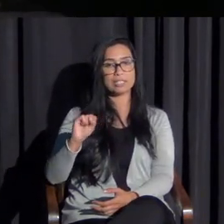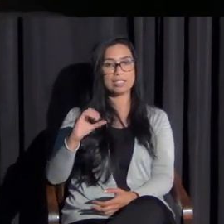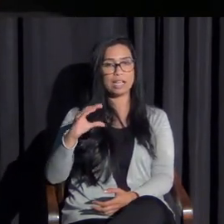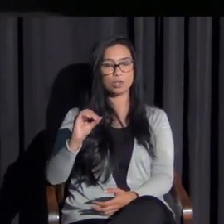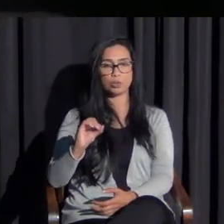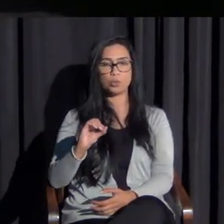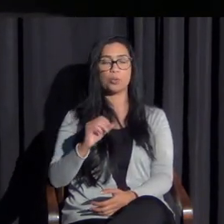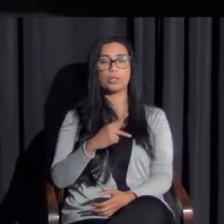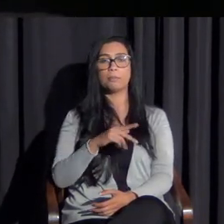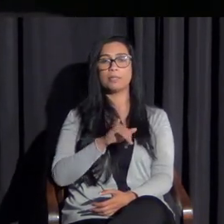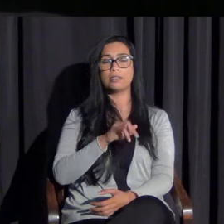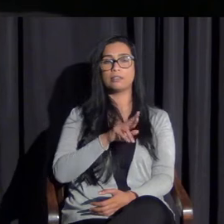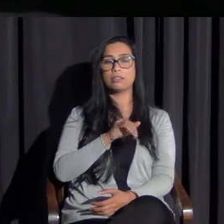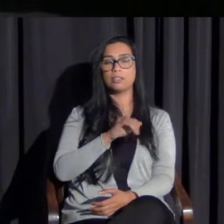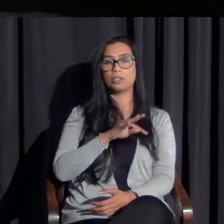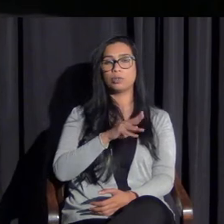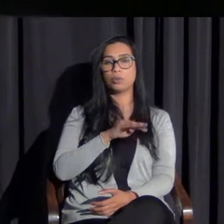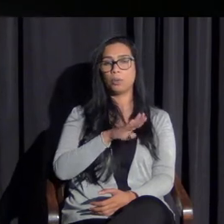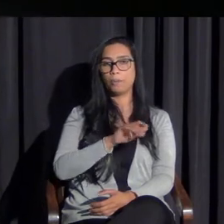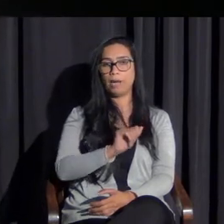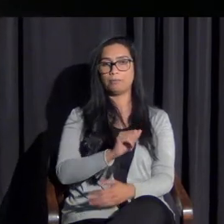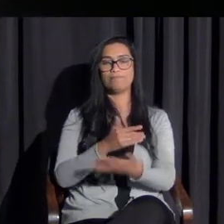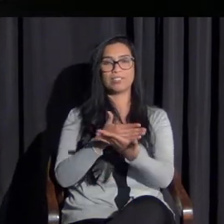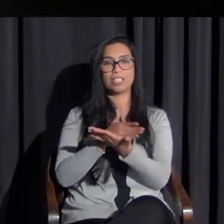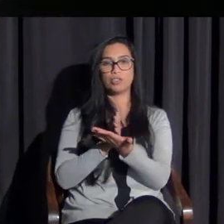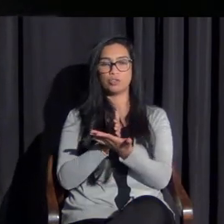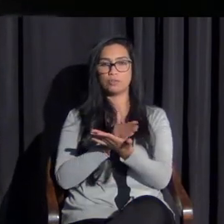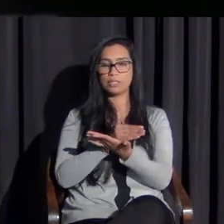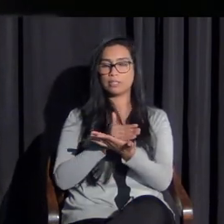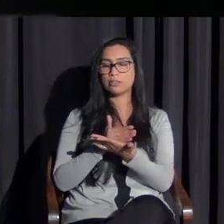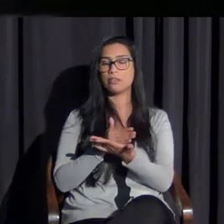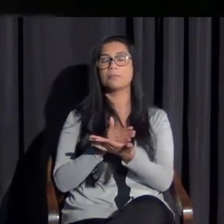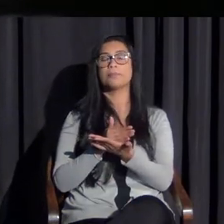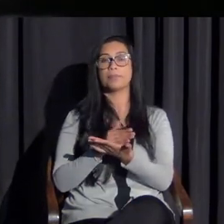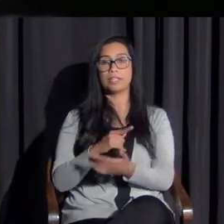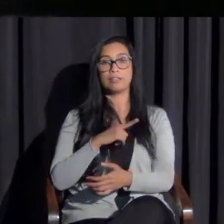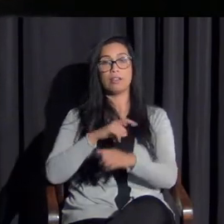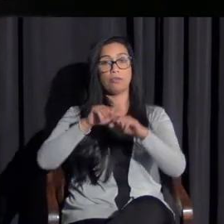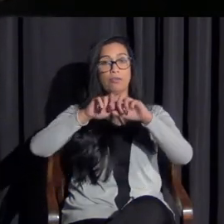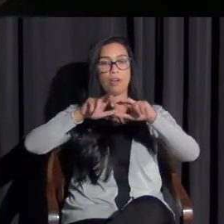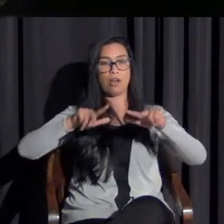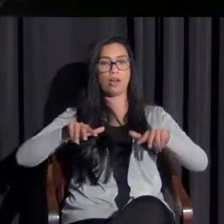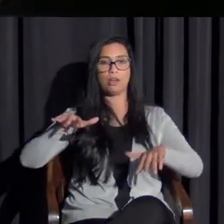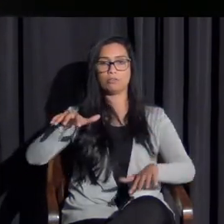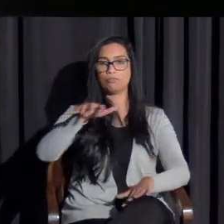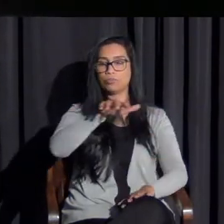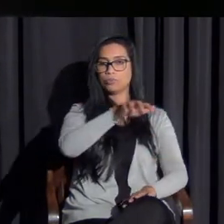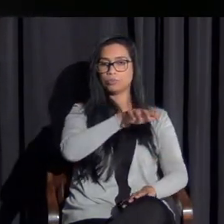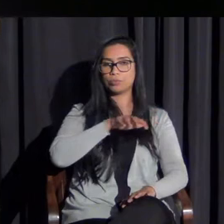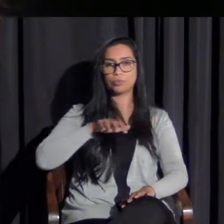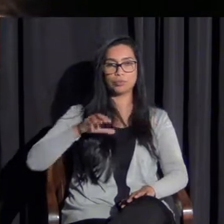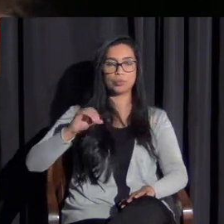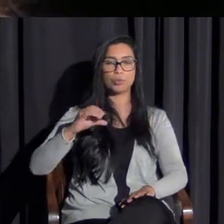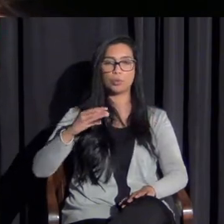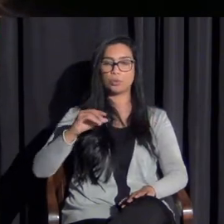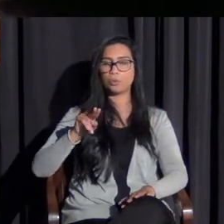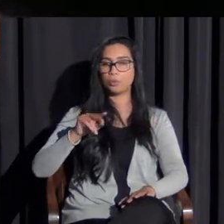E a ocupação Jardim da União. Né? Então, tem várias aqui, várias ocupações.